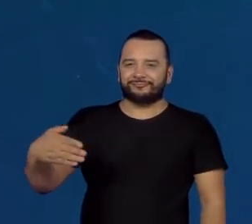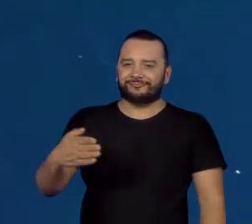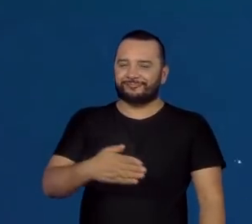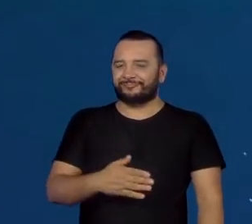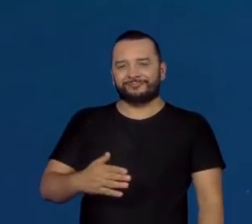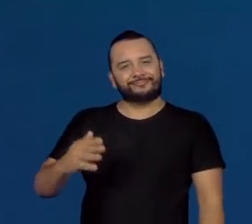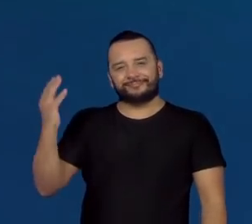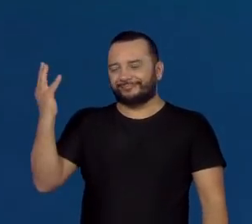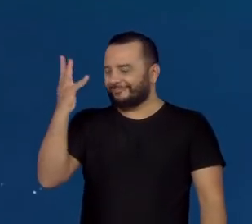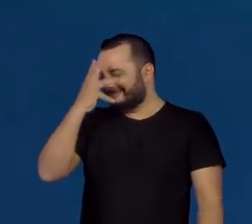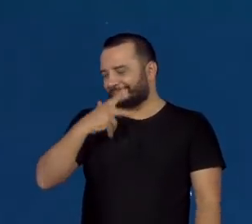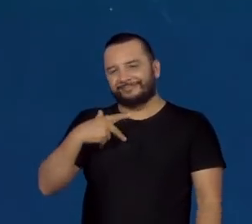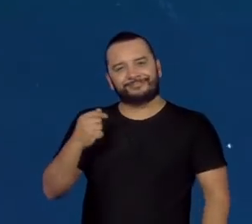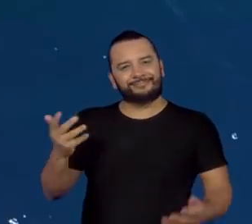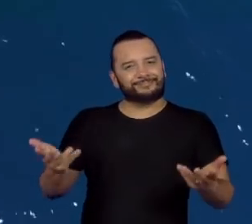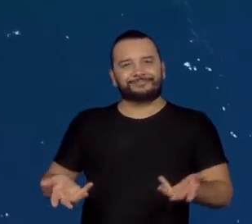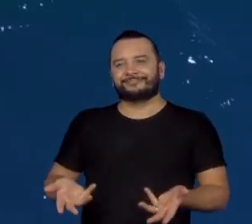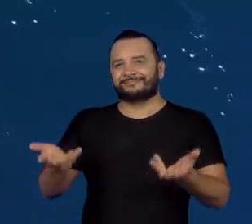exuberantes.